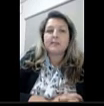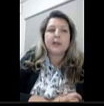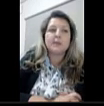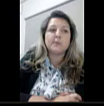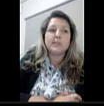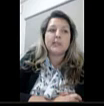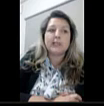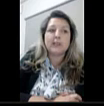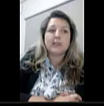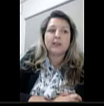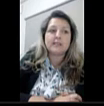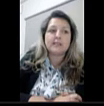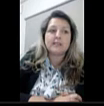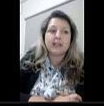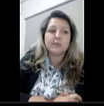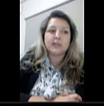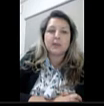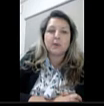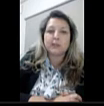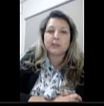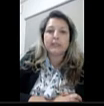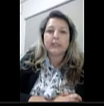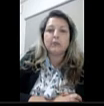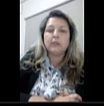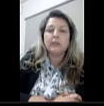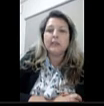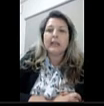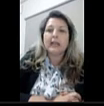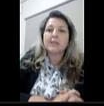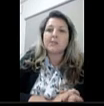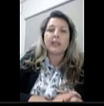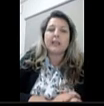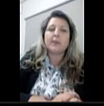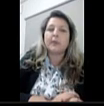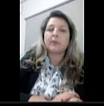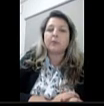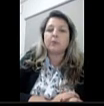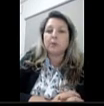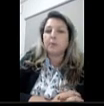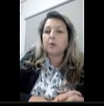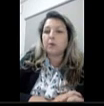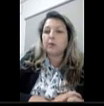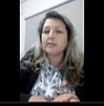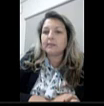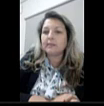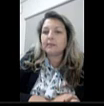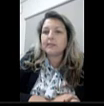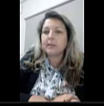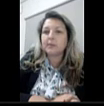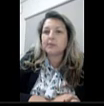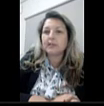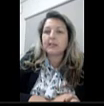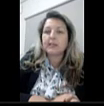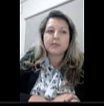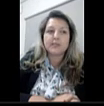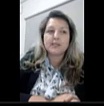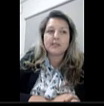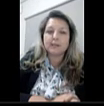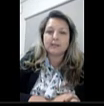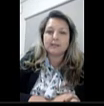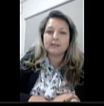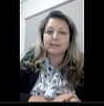esperamos né que nós tenhamos aí contribuído caso alguém queira perguntar alguma coisa estamos aqui à